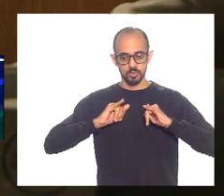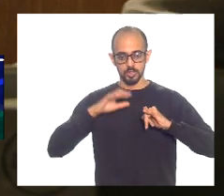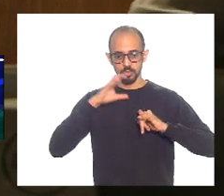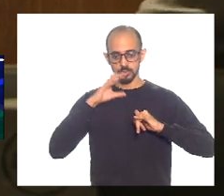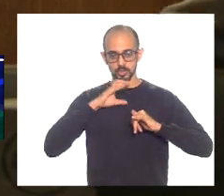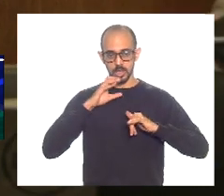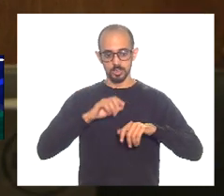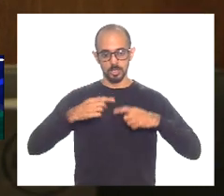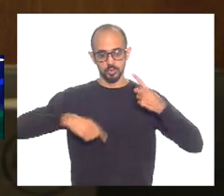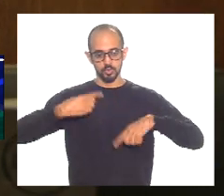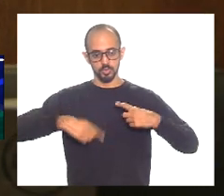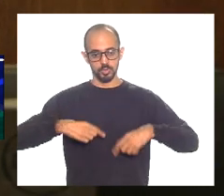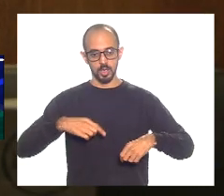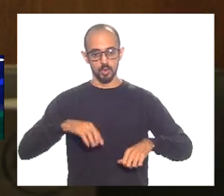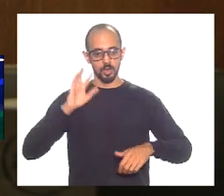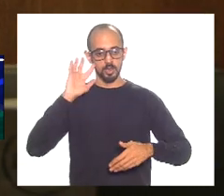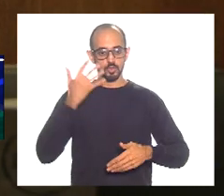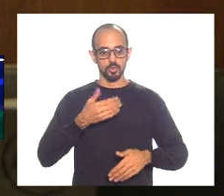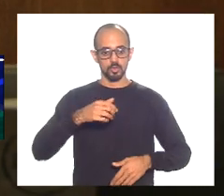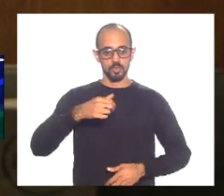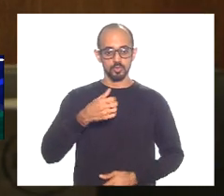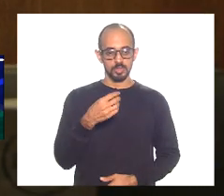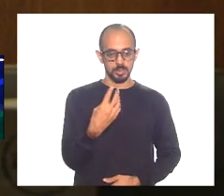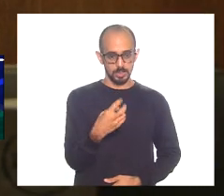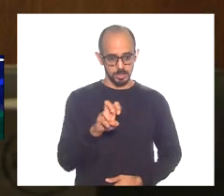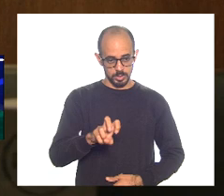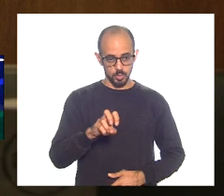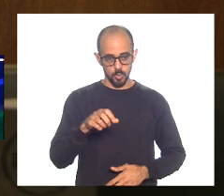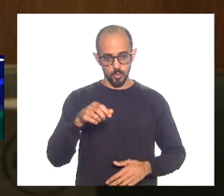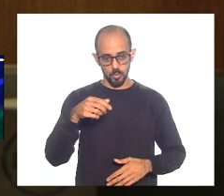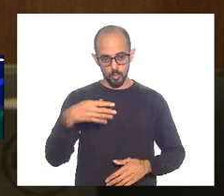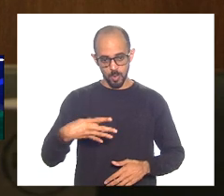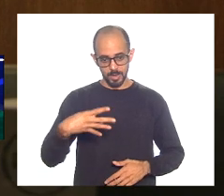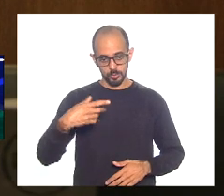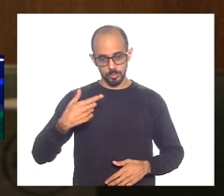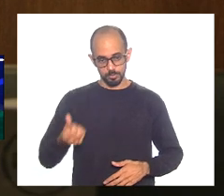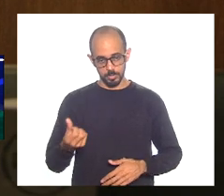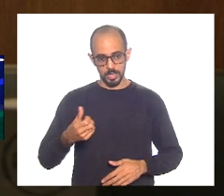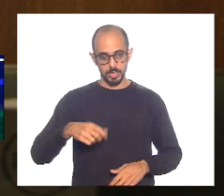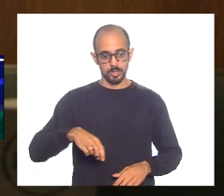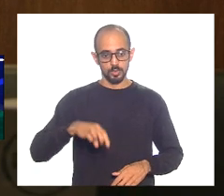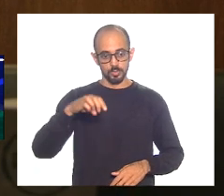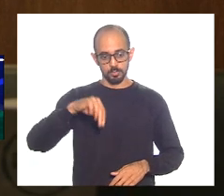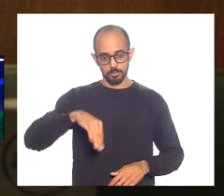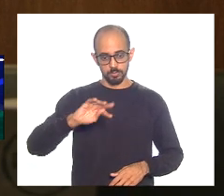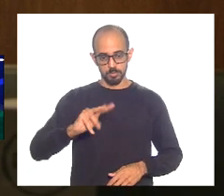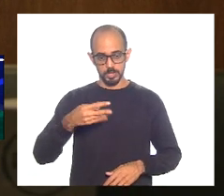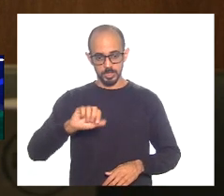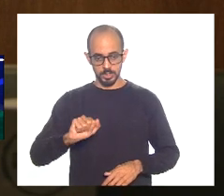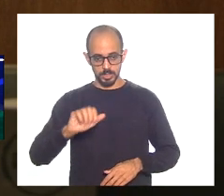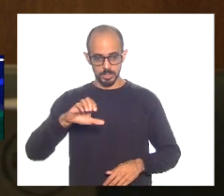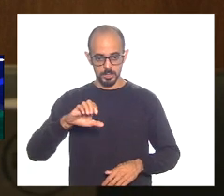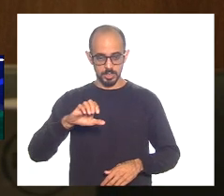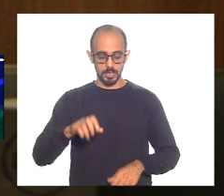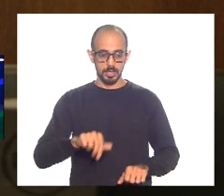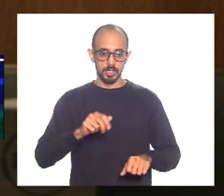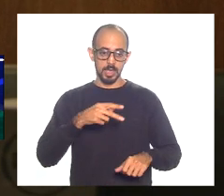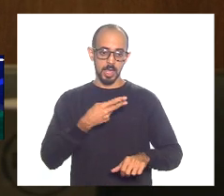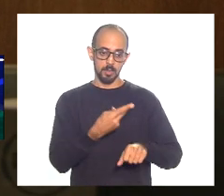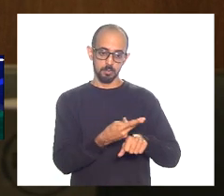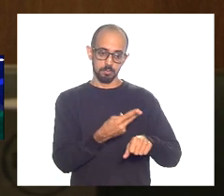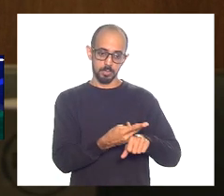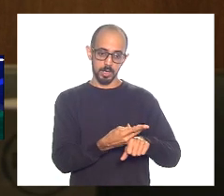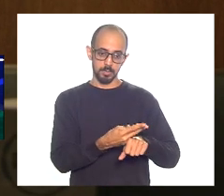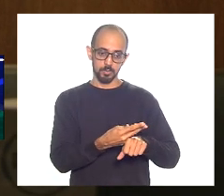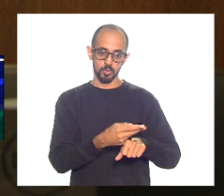em discussão, o único projeto de resolução 546-2021, de autoria do deputado Carlos Mink, que concede medalha Tiradentes e respectivo diploma